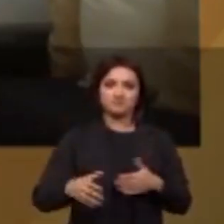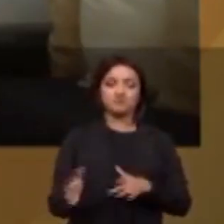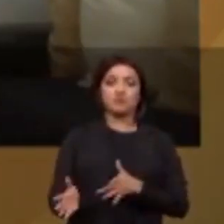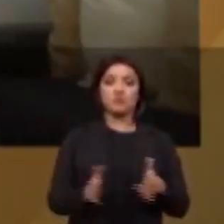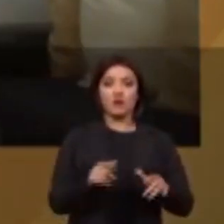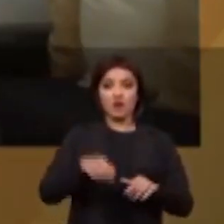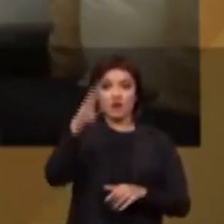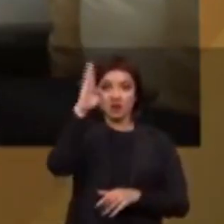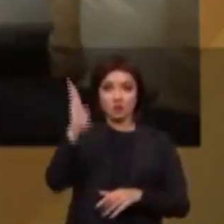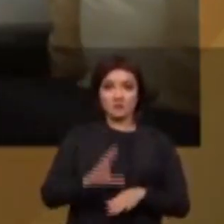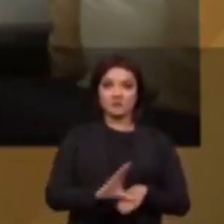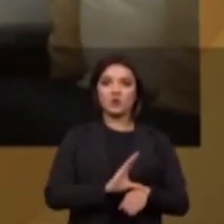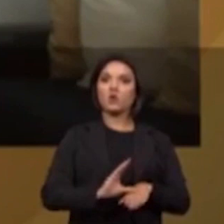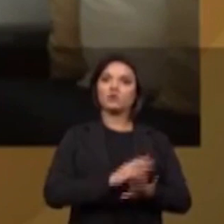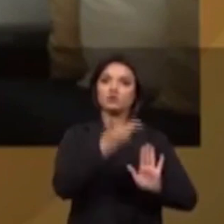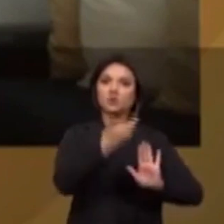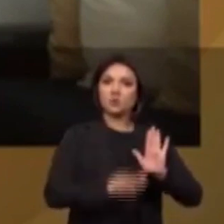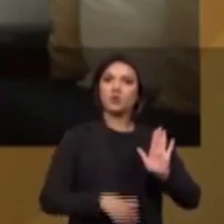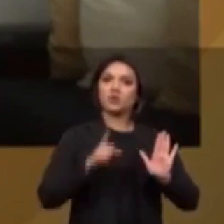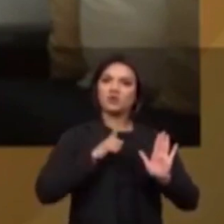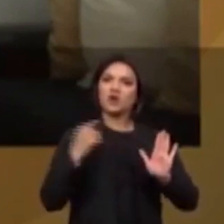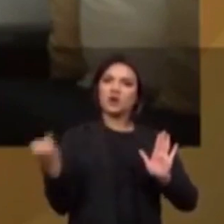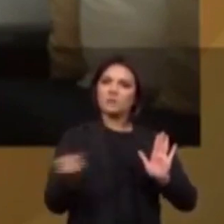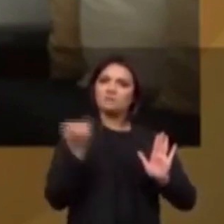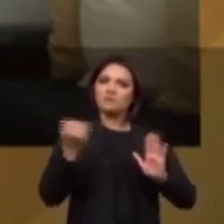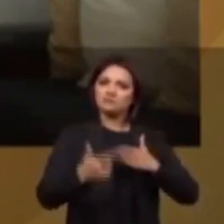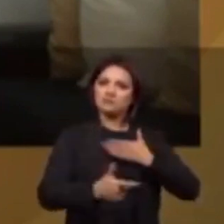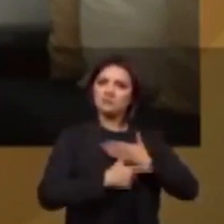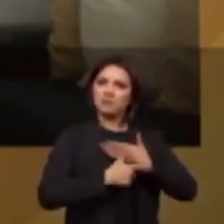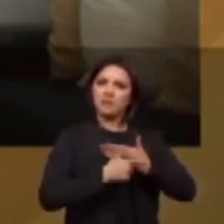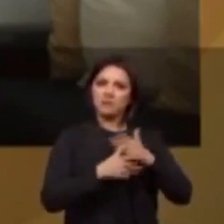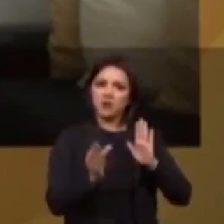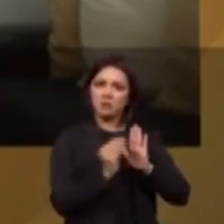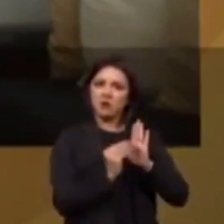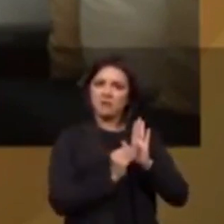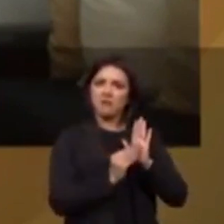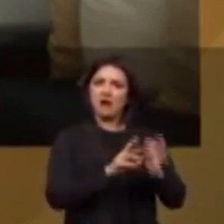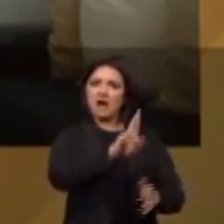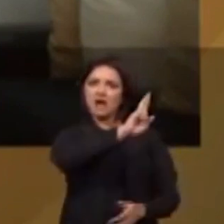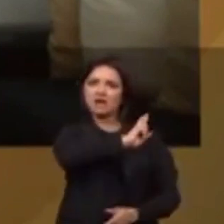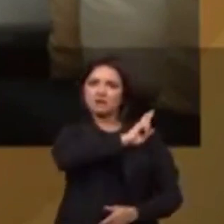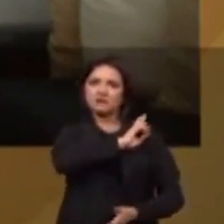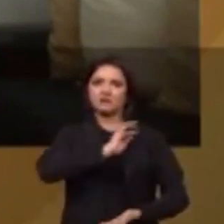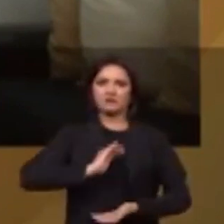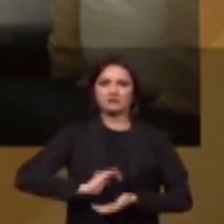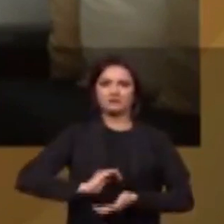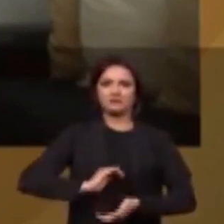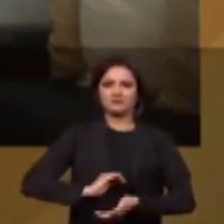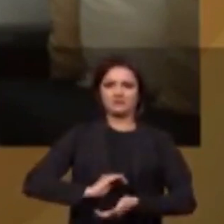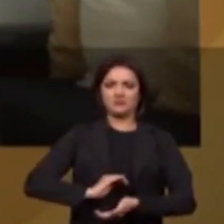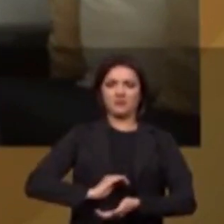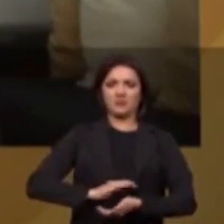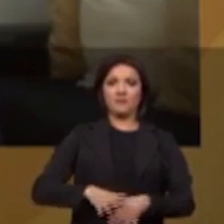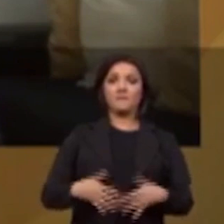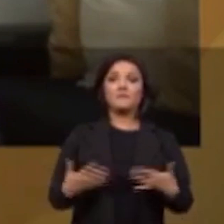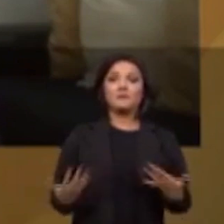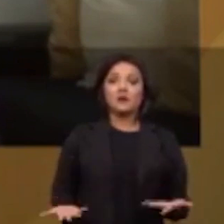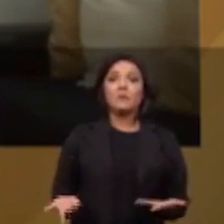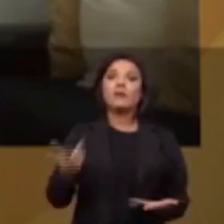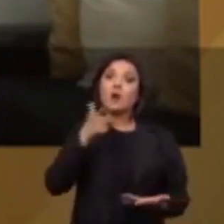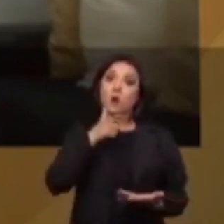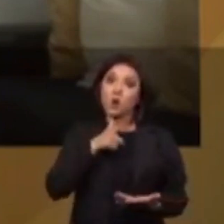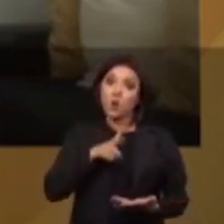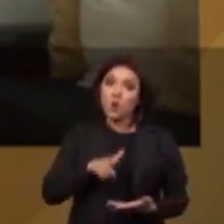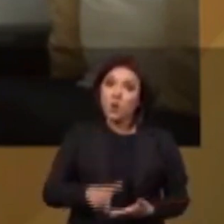concedeu essas importantes competências constitucionais ao Supremo Tribunal Federal, que, para exercer essa grave